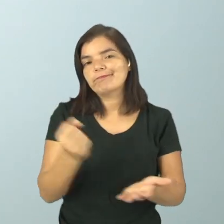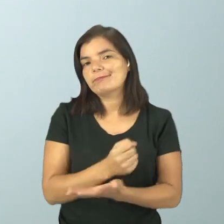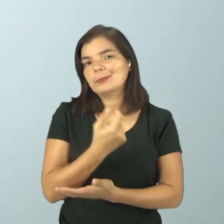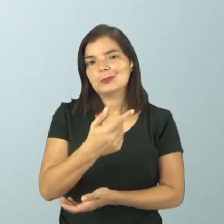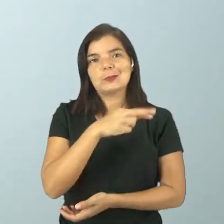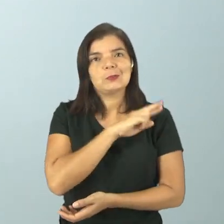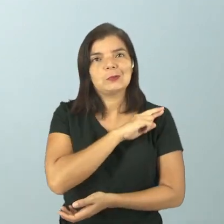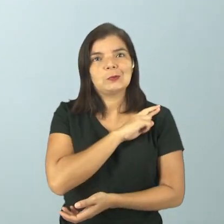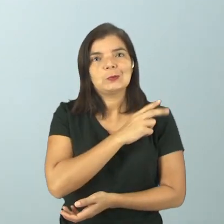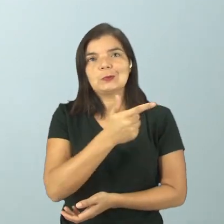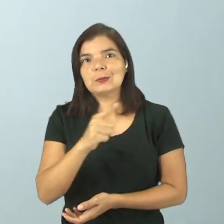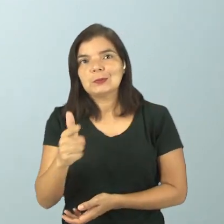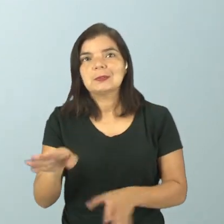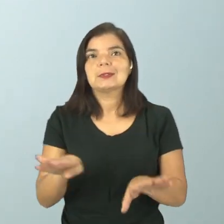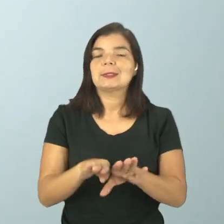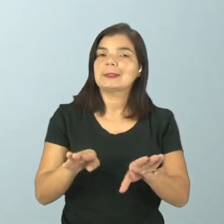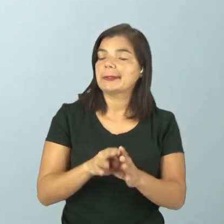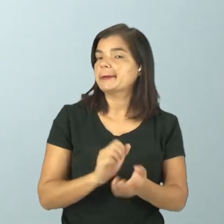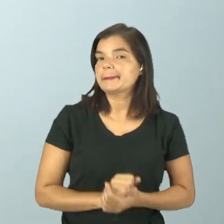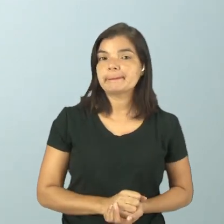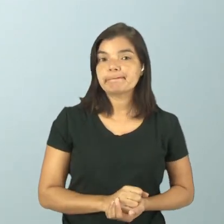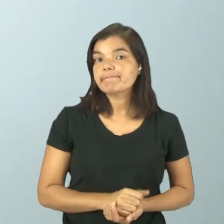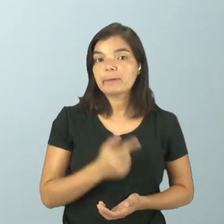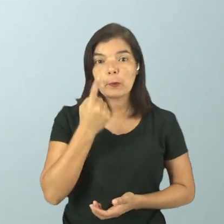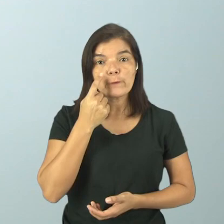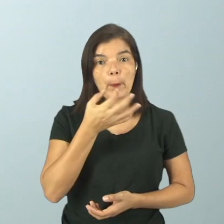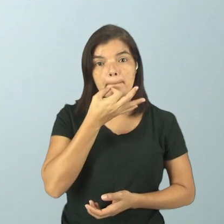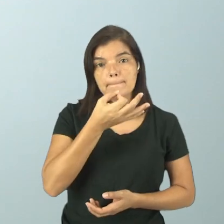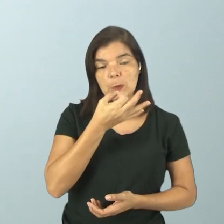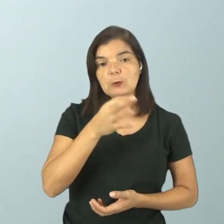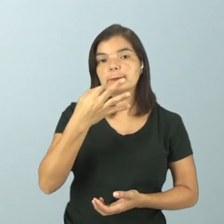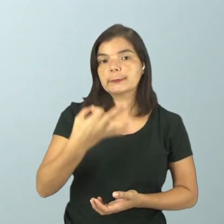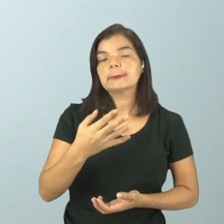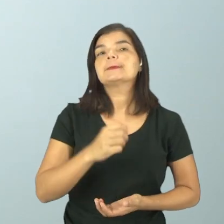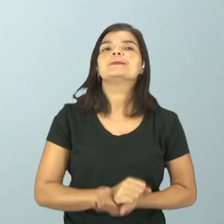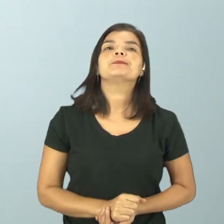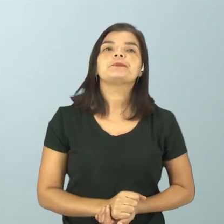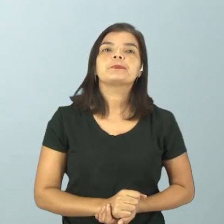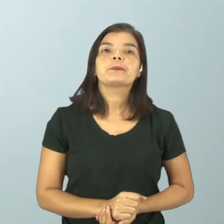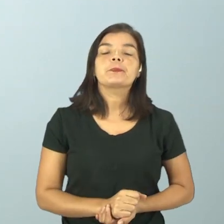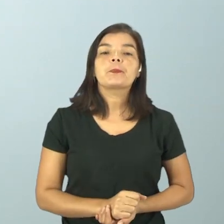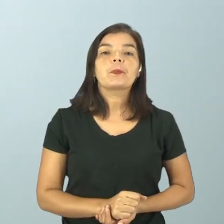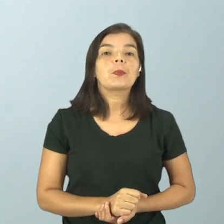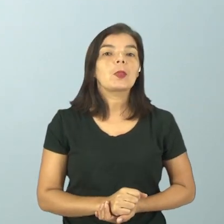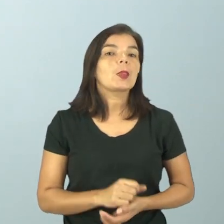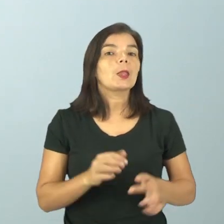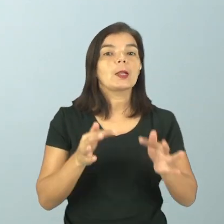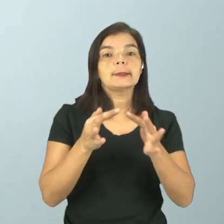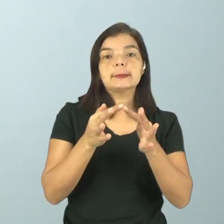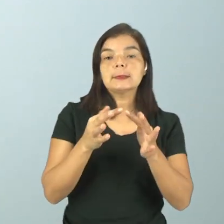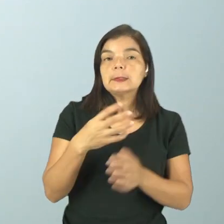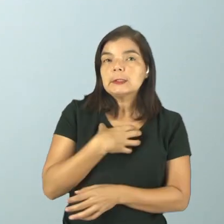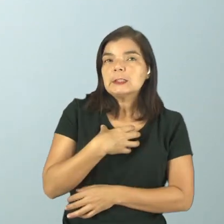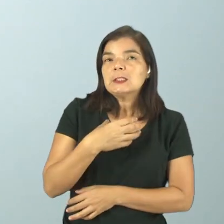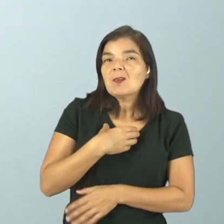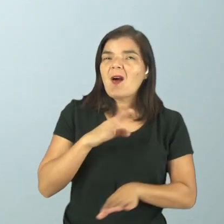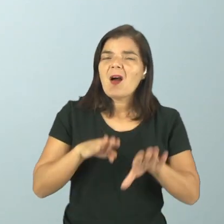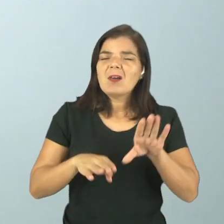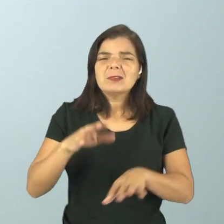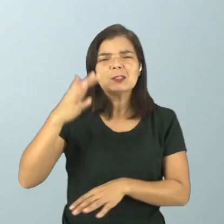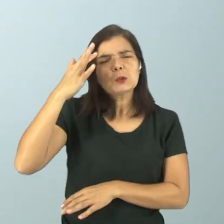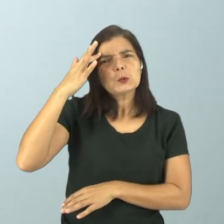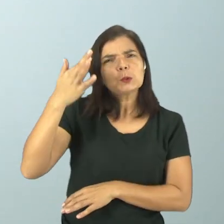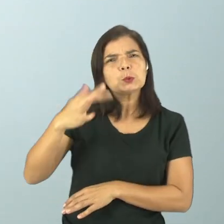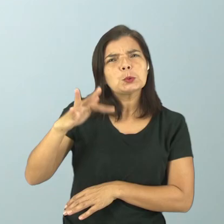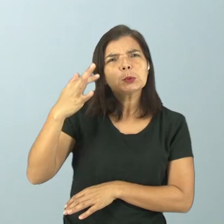é tão responsável, porém... Então, a gente já consegue ver uma opinião formada. Na última frase do exercício, diz, sinto,